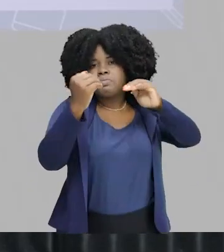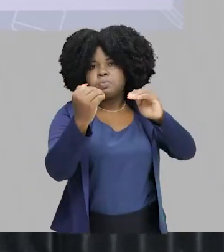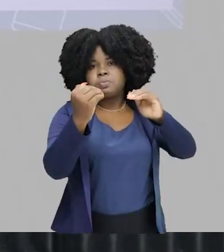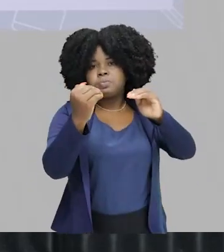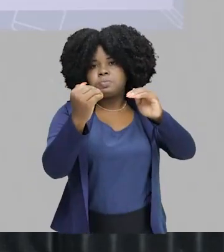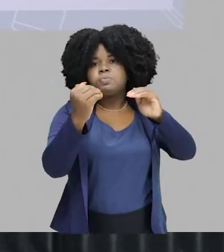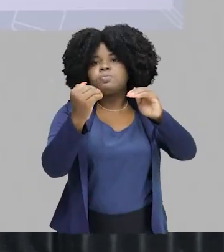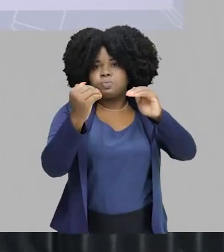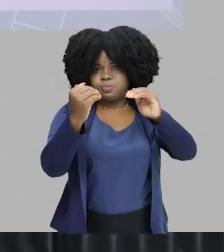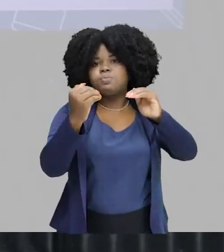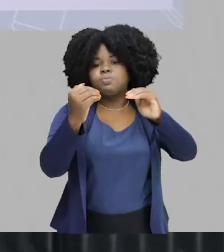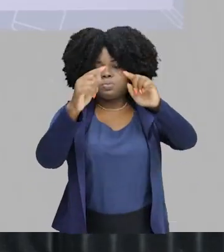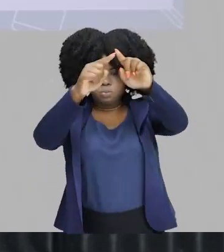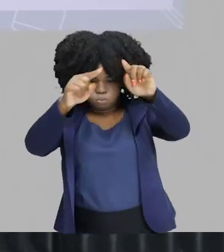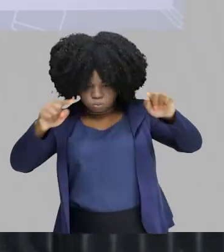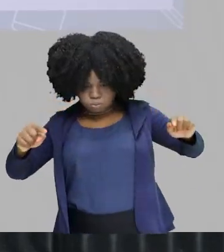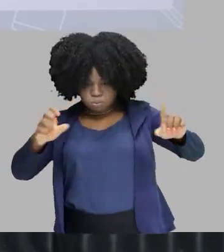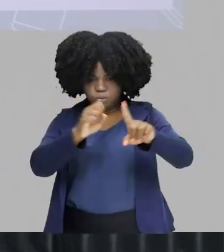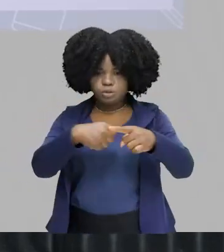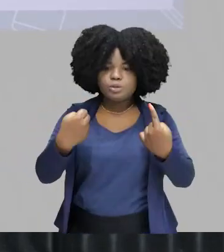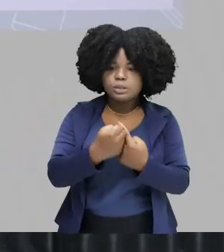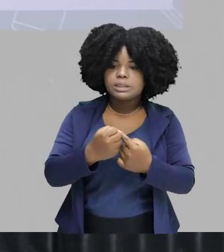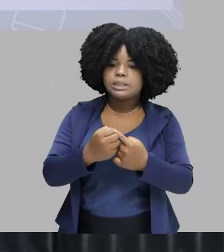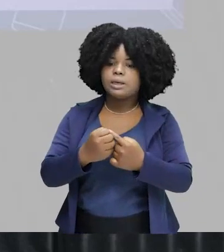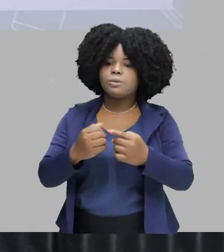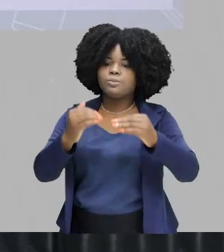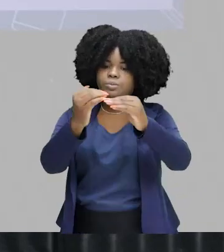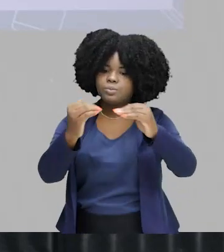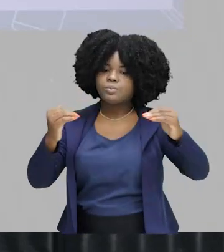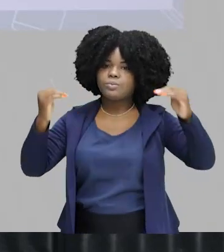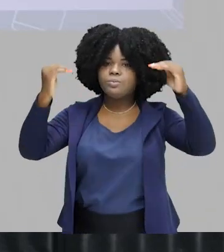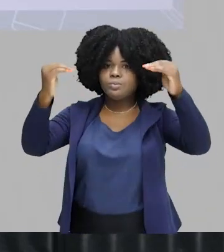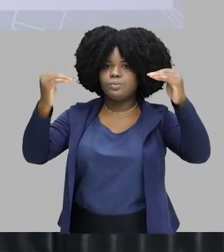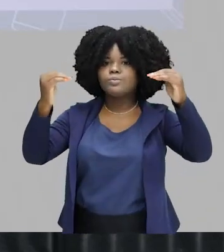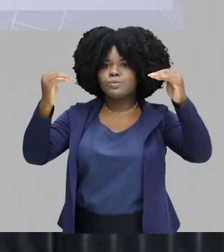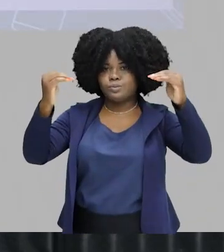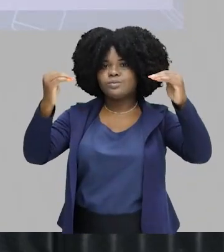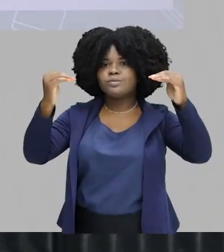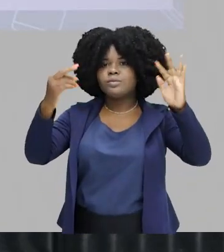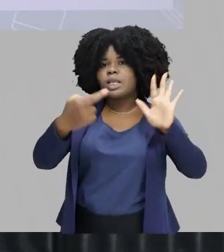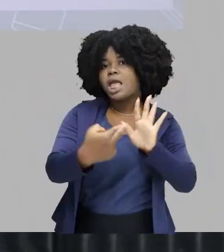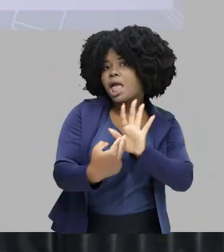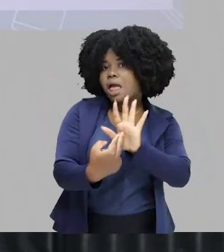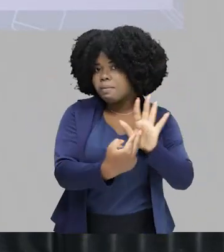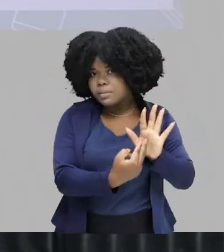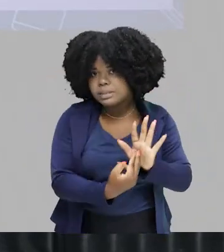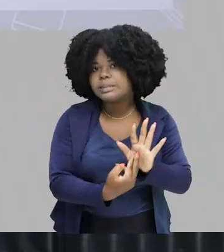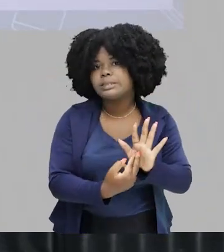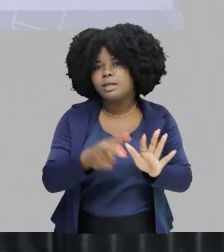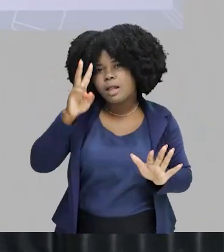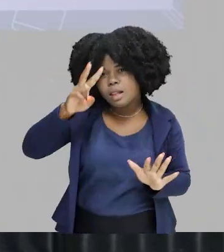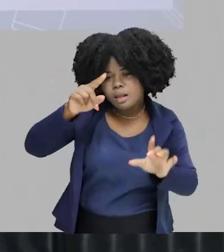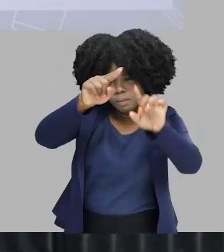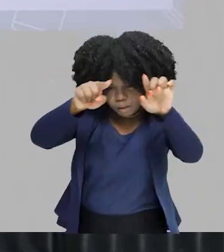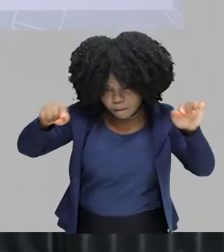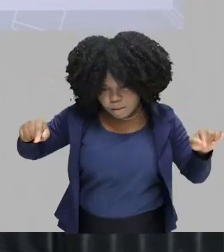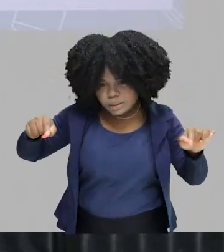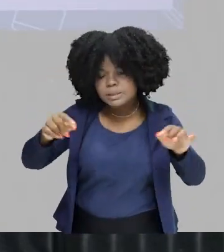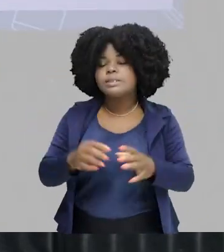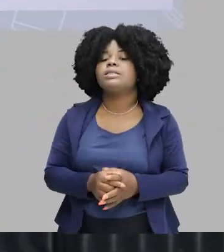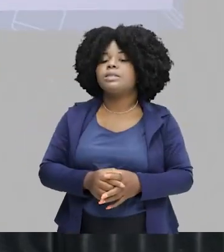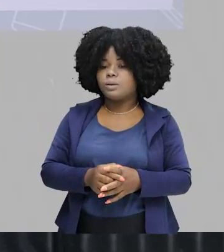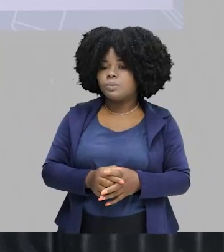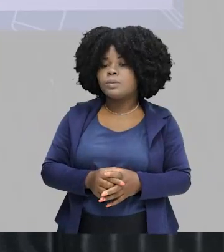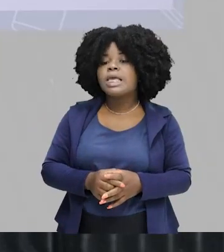pirâmide social. Está lá em cima, né, daquele triângulo que a gente faz no caderno, que representa a pirâmide social. A burguesia é aqui, ó,